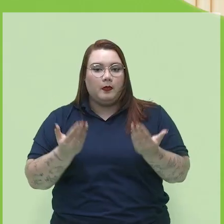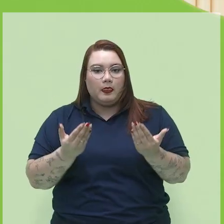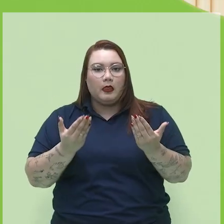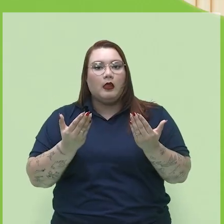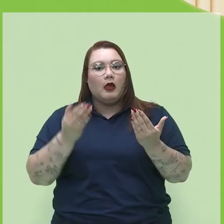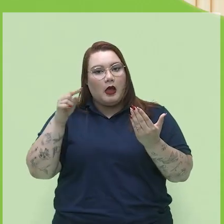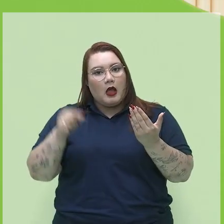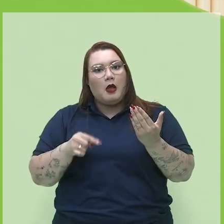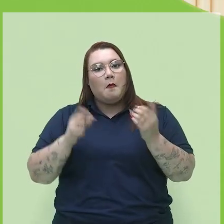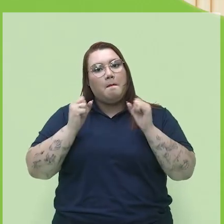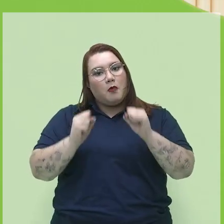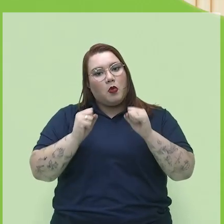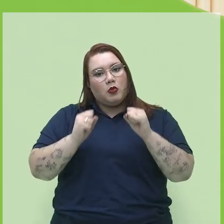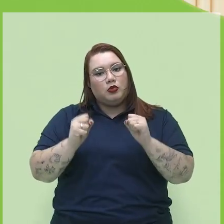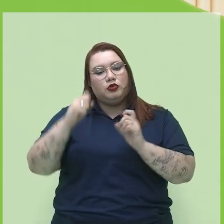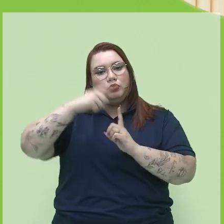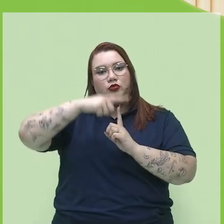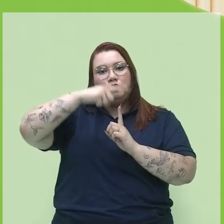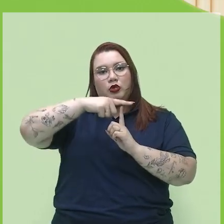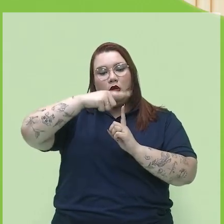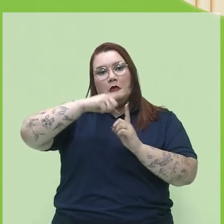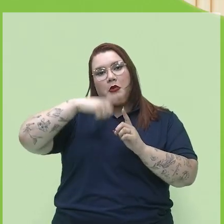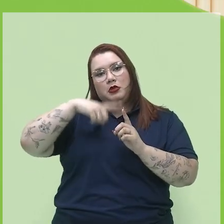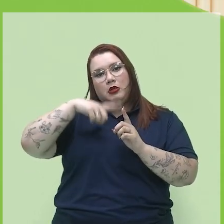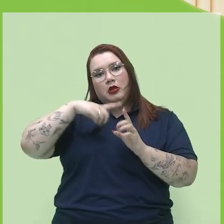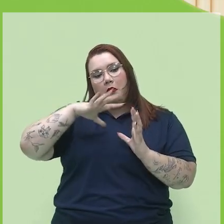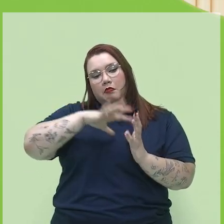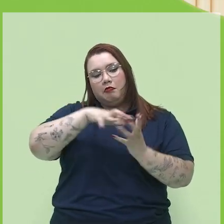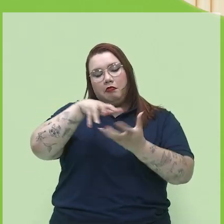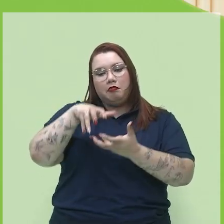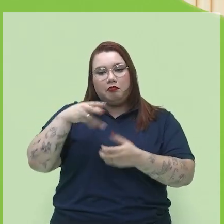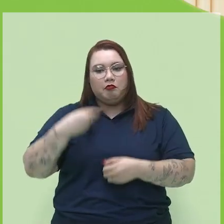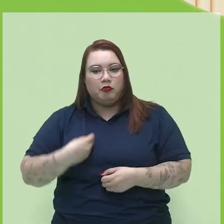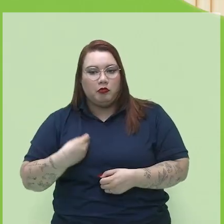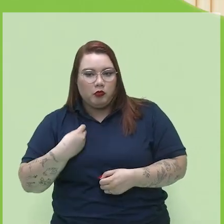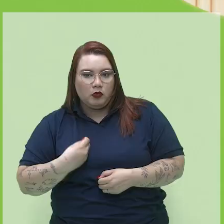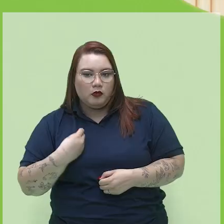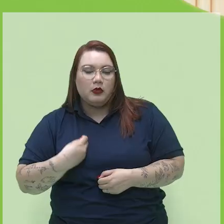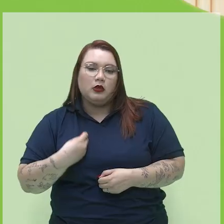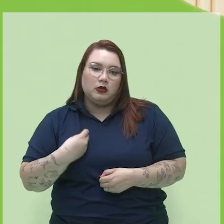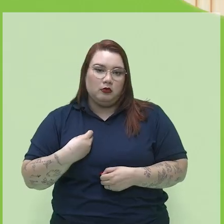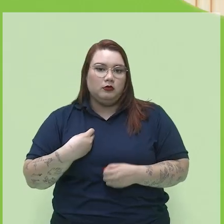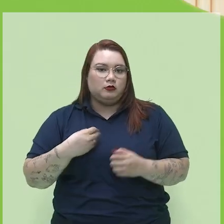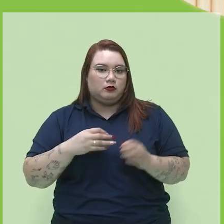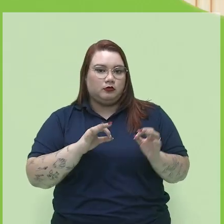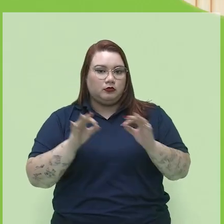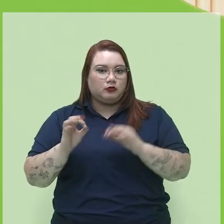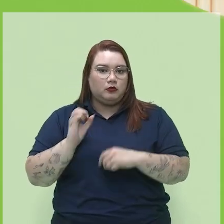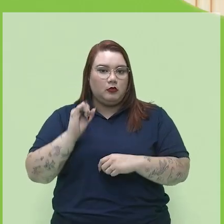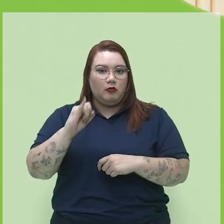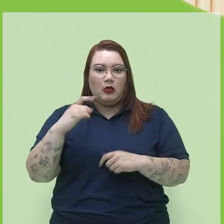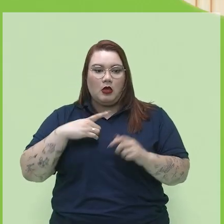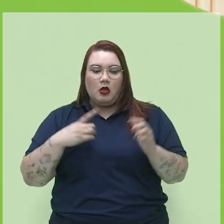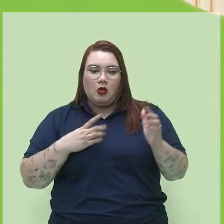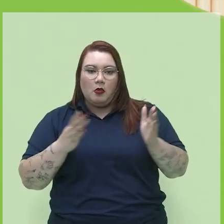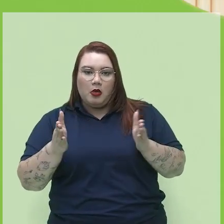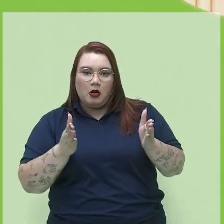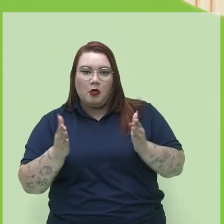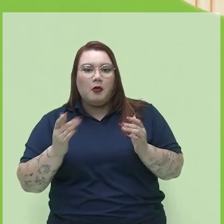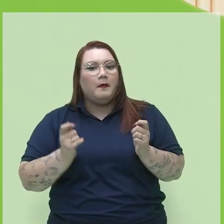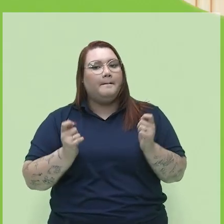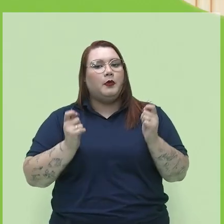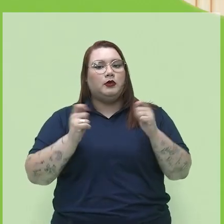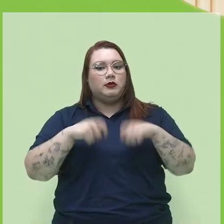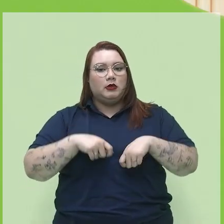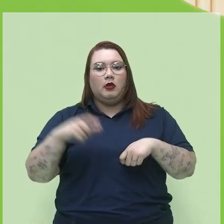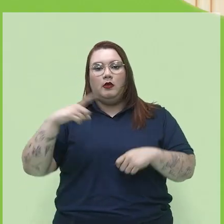seja, aquela reflexão de luz, ela não chega lá na imagem no telescópio. Então, se existe um período regular,